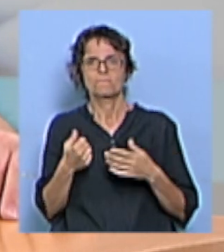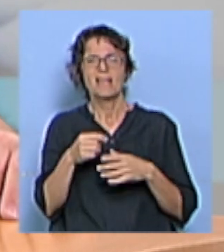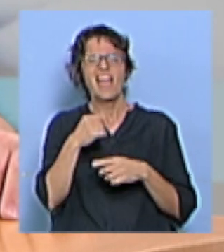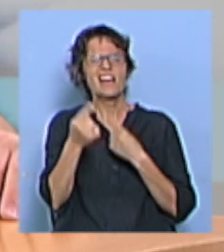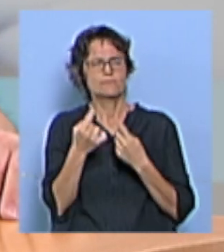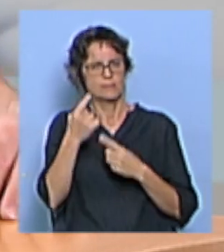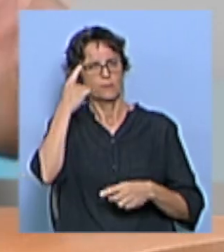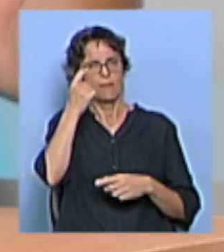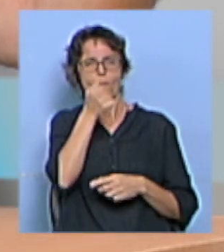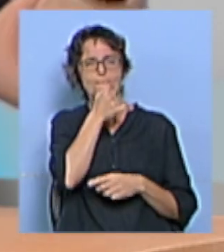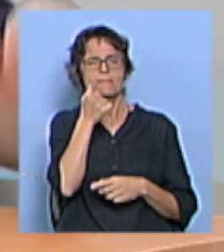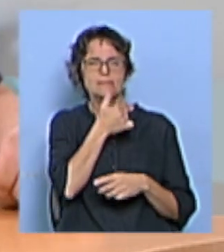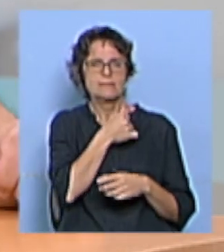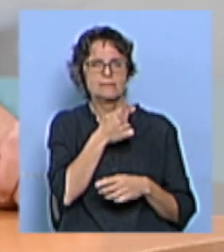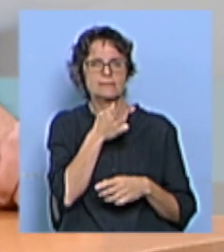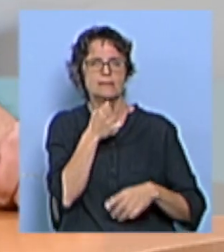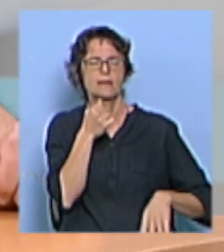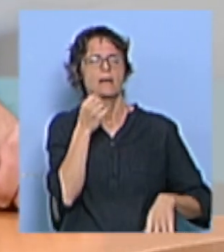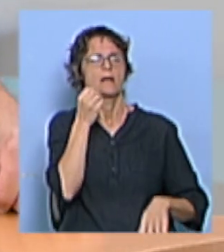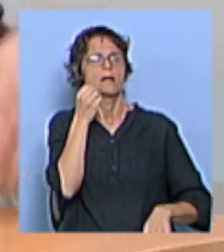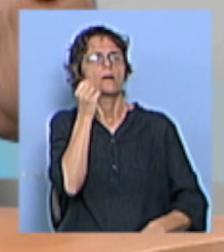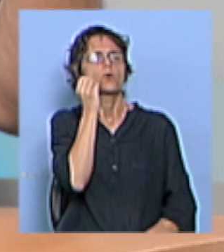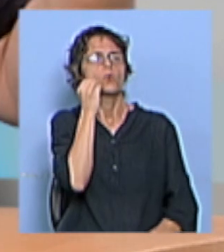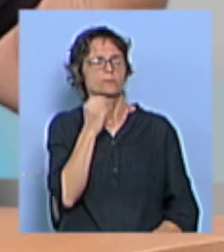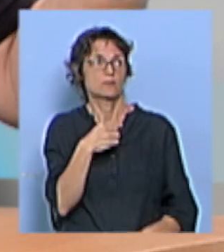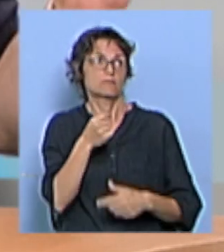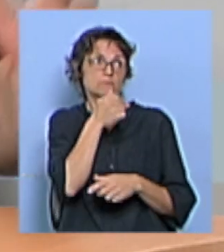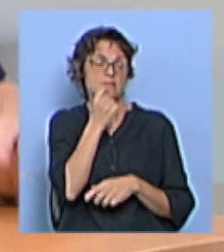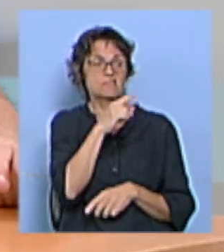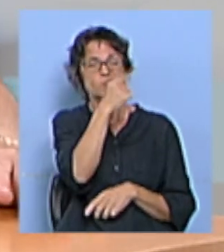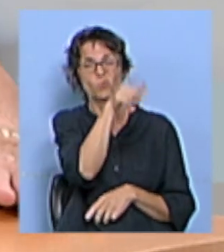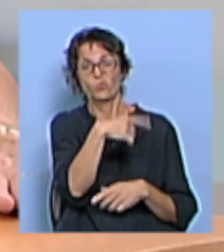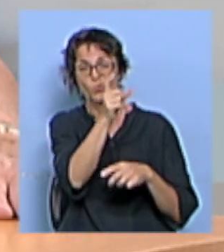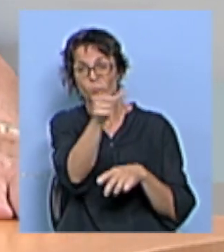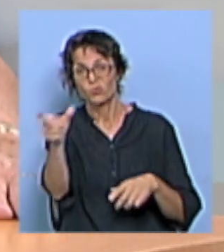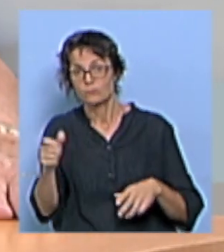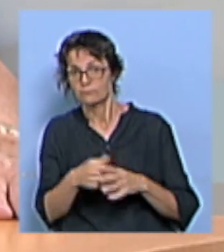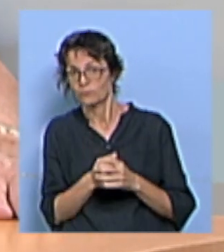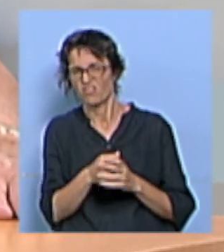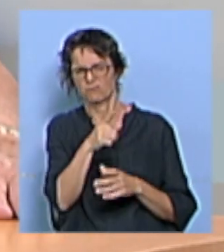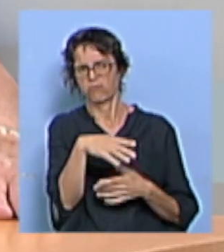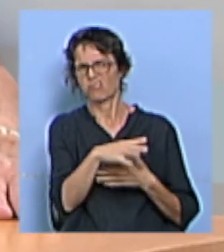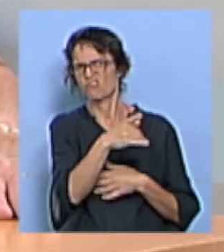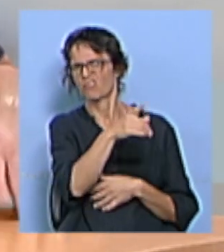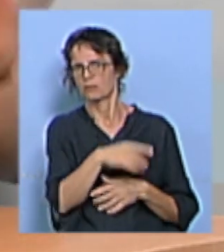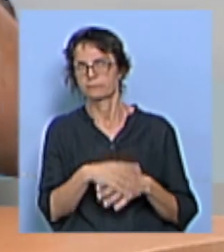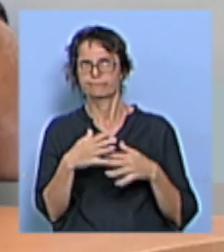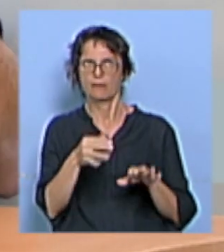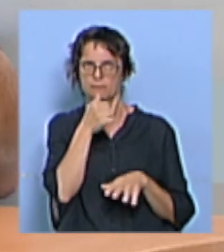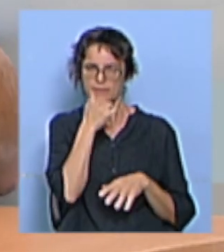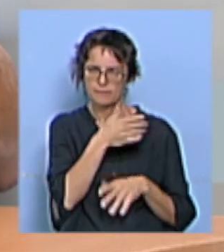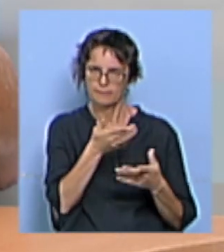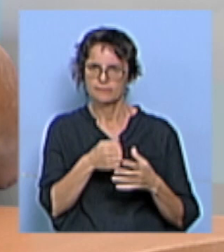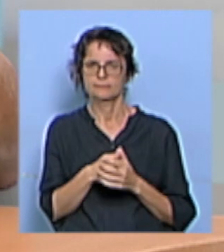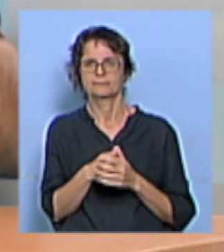com os outros. Tenho que ter paciência com aquela pessoa. Ainda por cima, ela é tão chata. Aliás, a 6ª obra espiritual de misericórdia, há